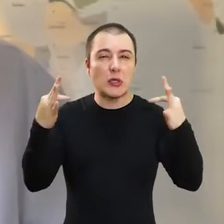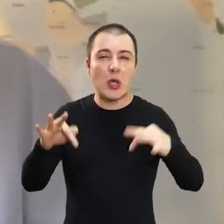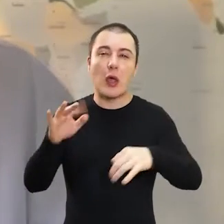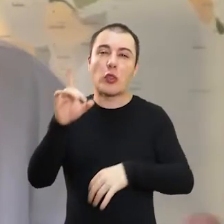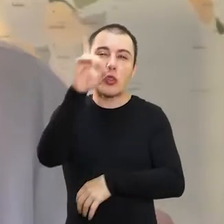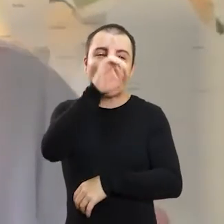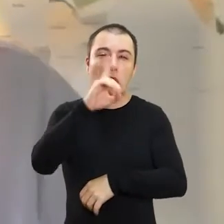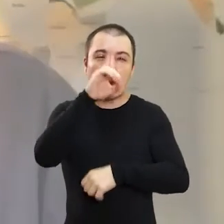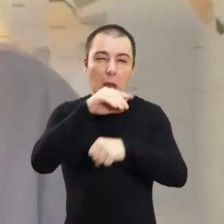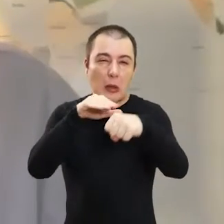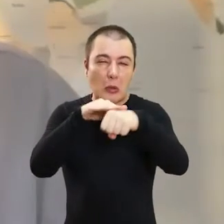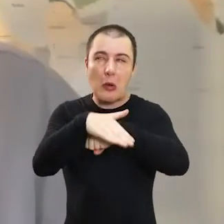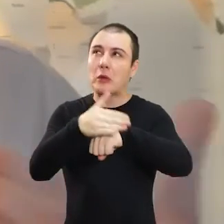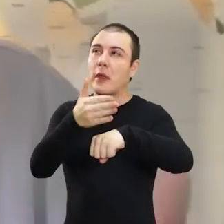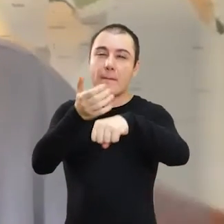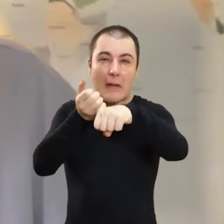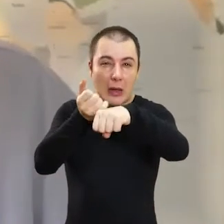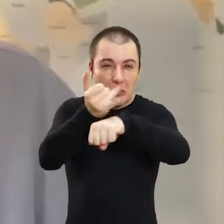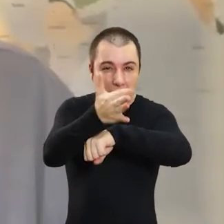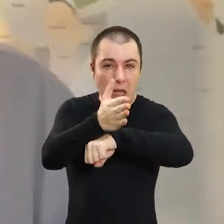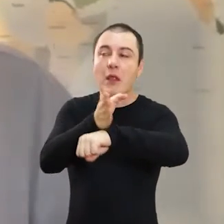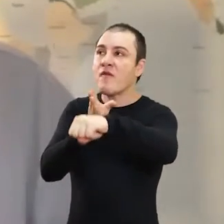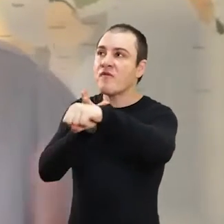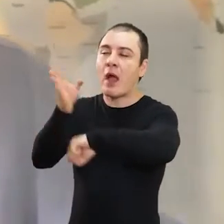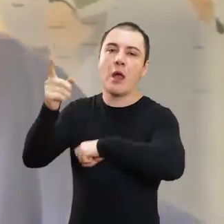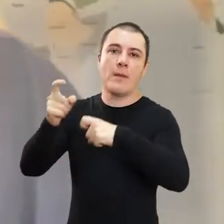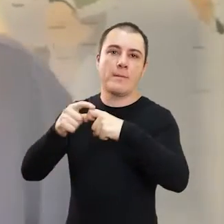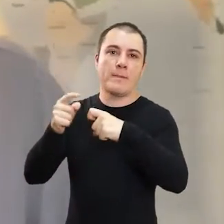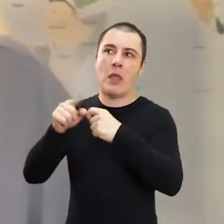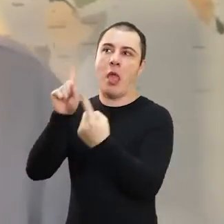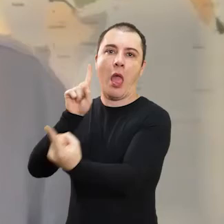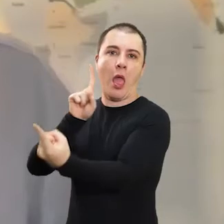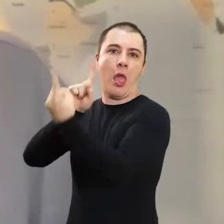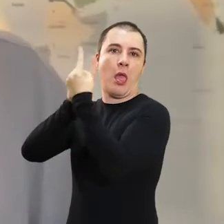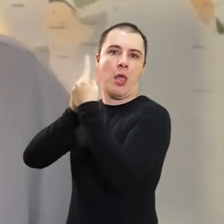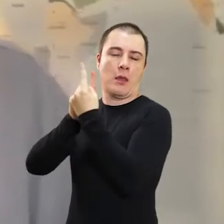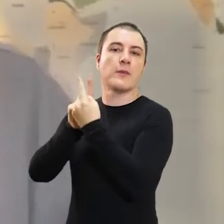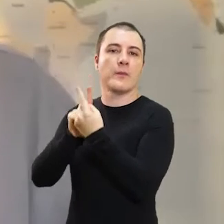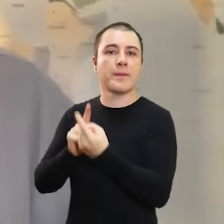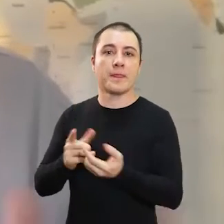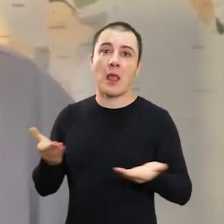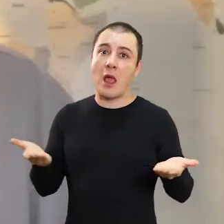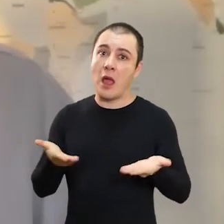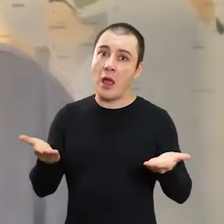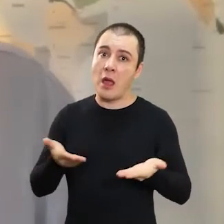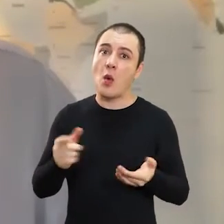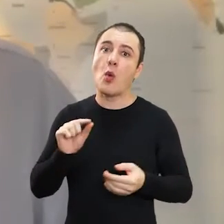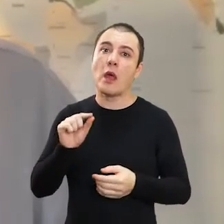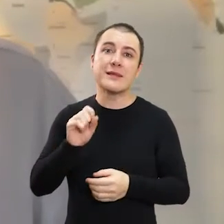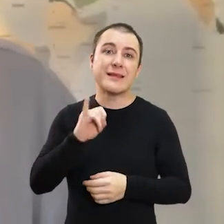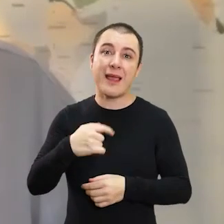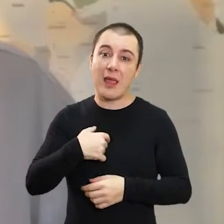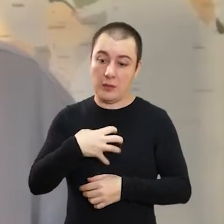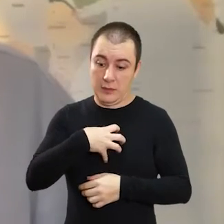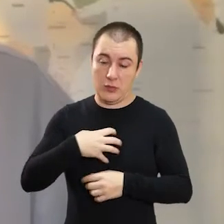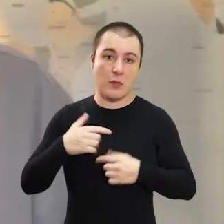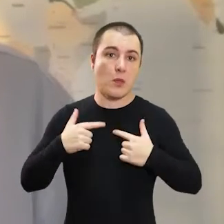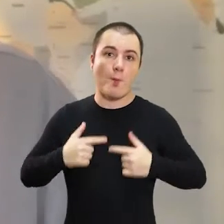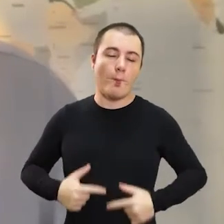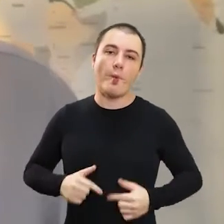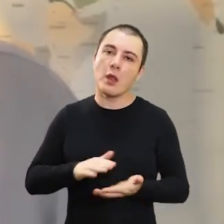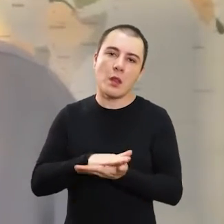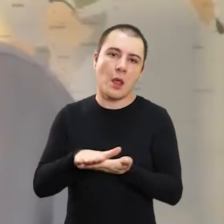né, num domingo à noite, madrugada de carnaval, você vai buscar o médico para te atender. Nós estamos falando da situação que não tem sintomas.